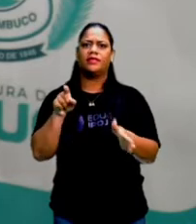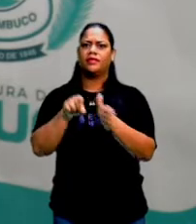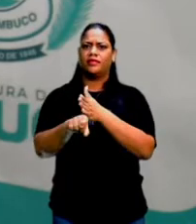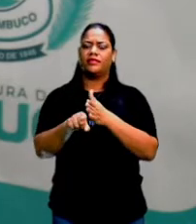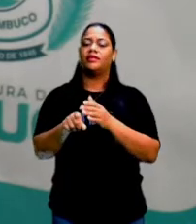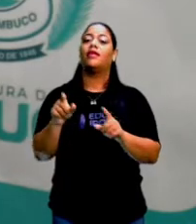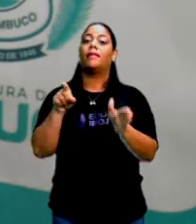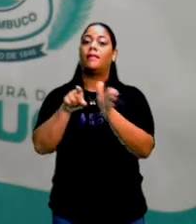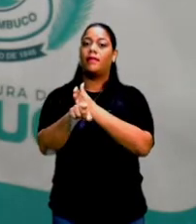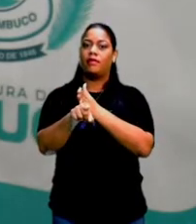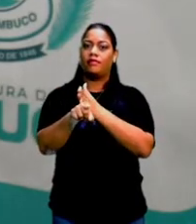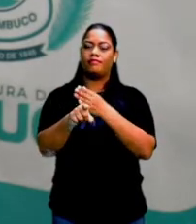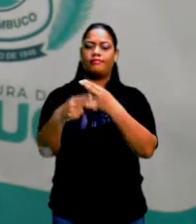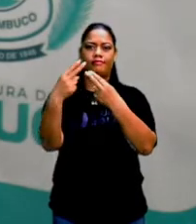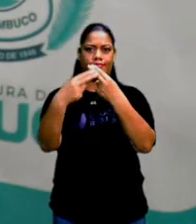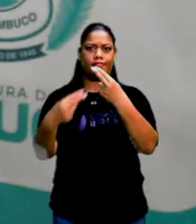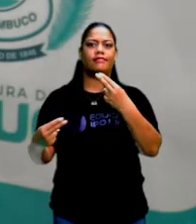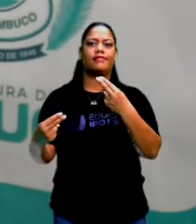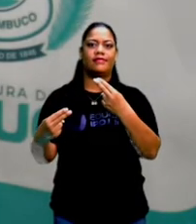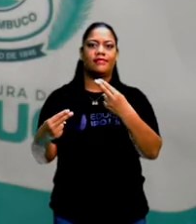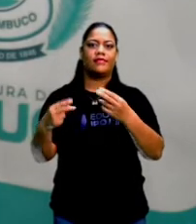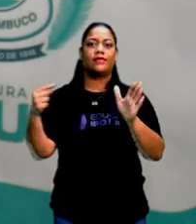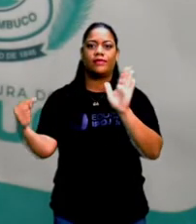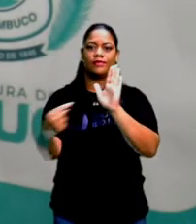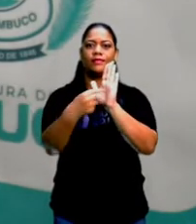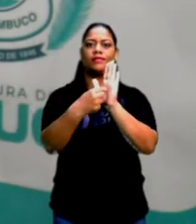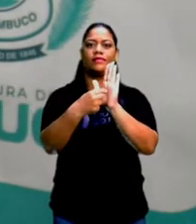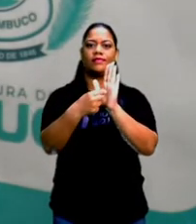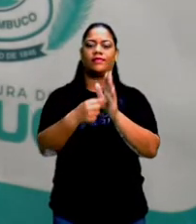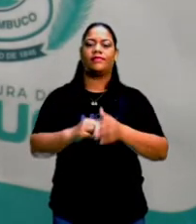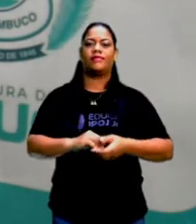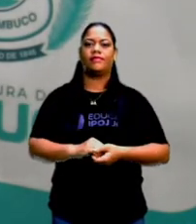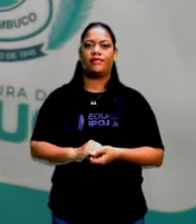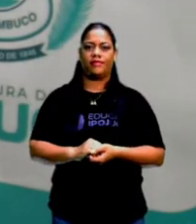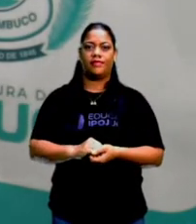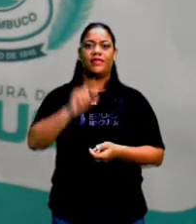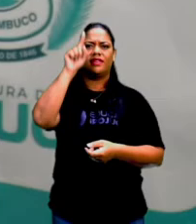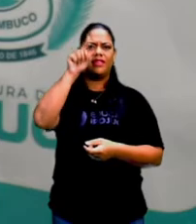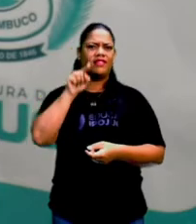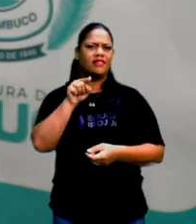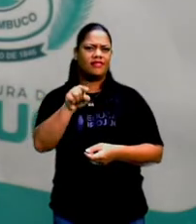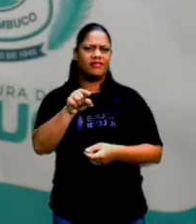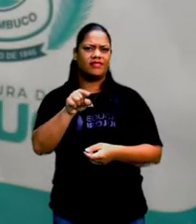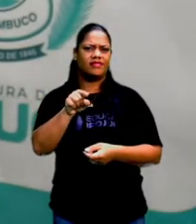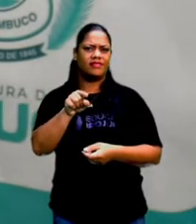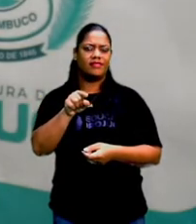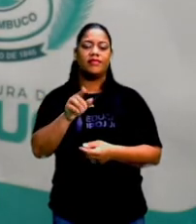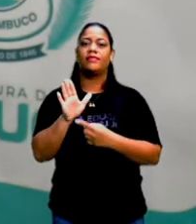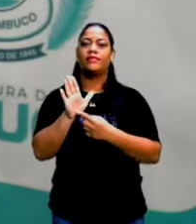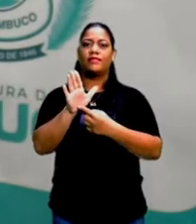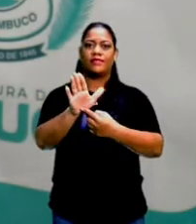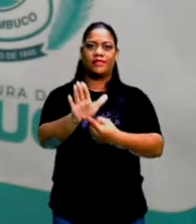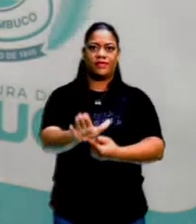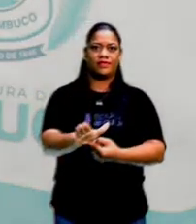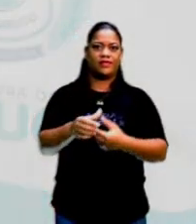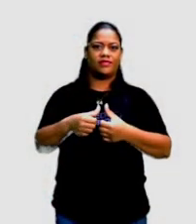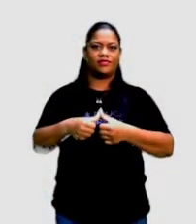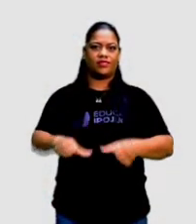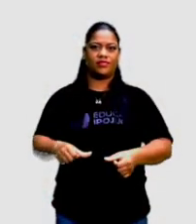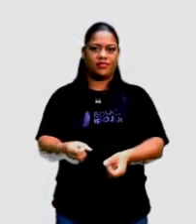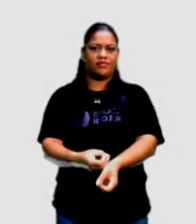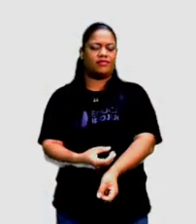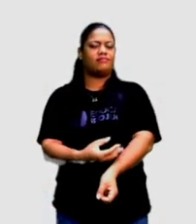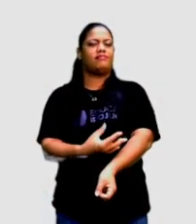perguntas indiretas com ponto final, ok? E a exclamação? Indica uma intenção ou estado